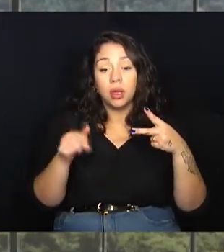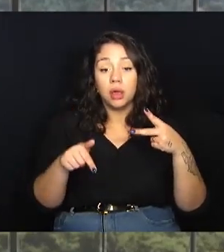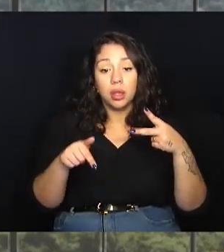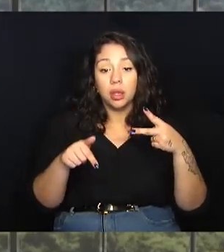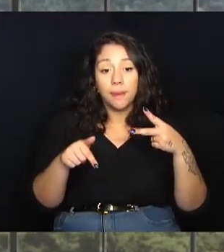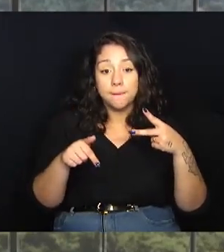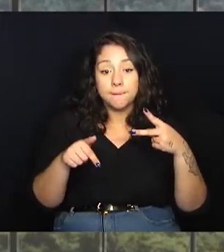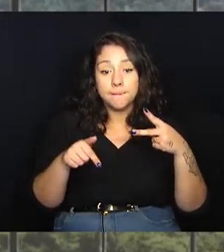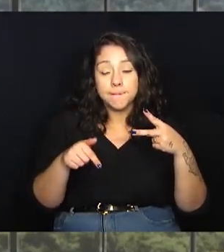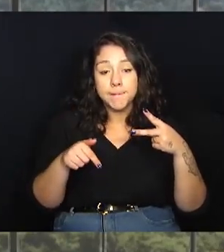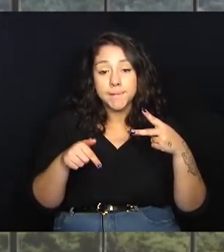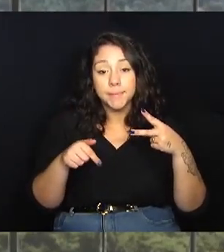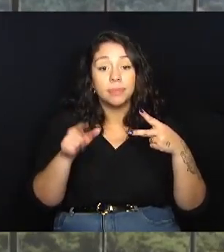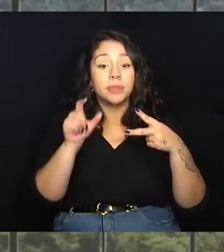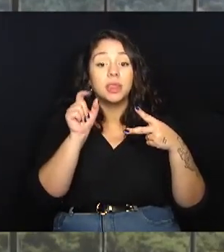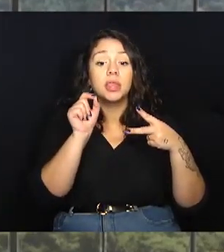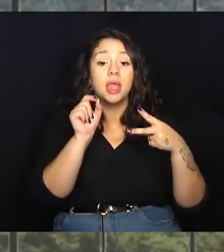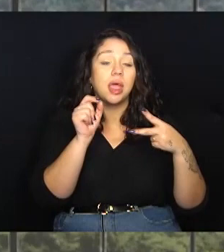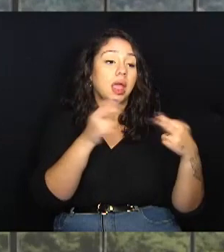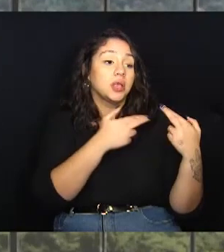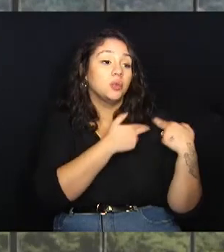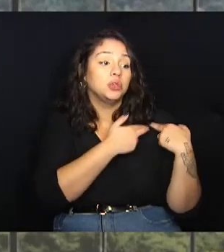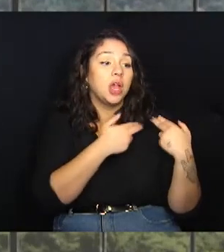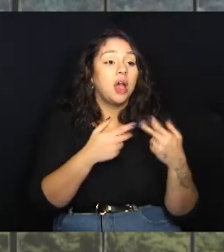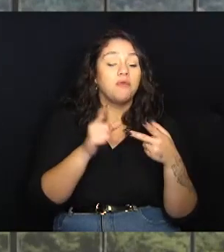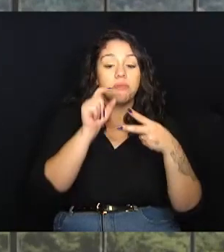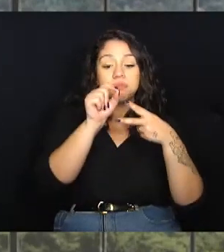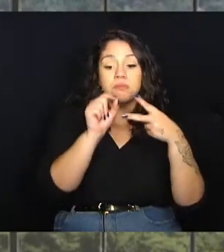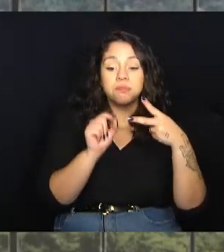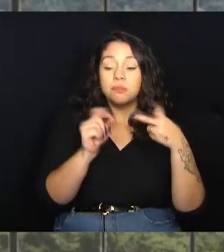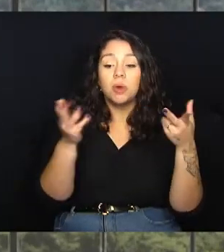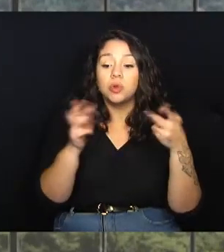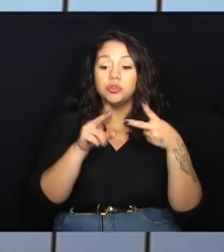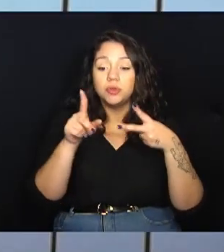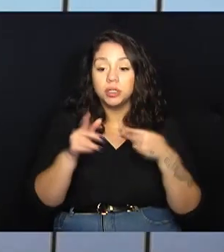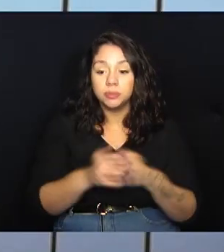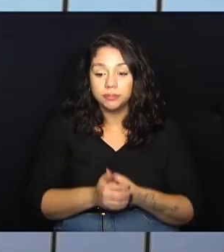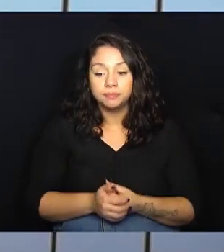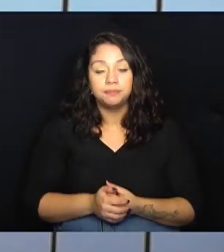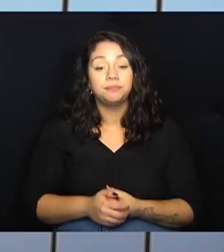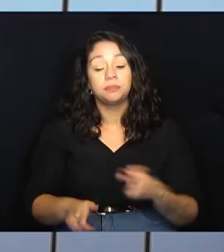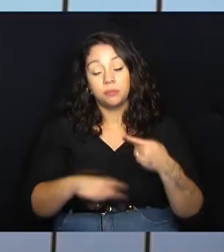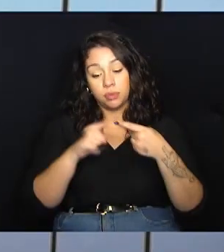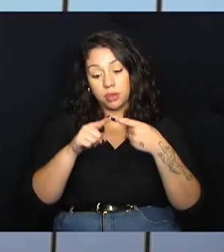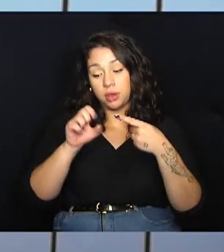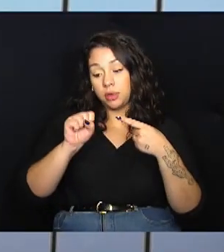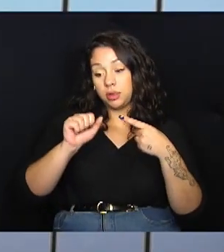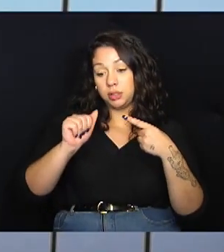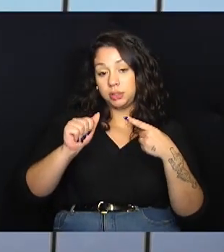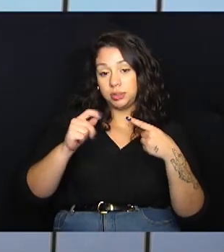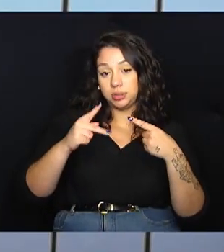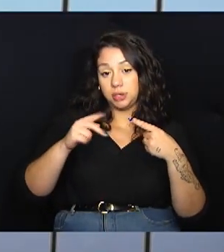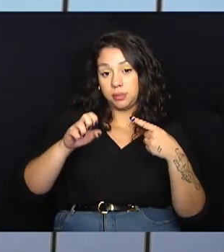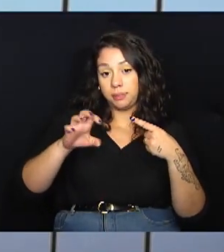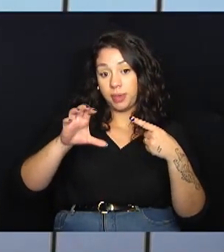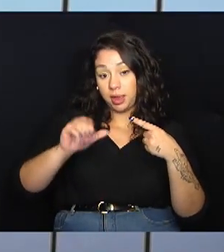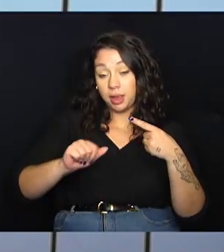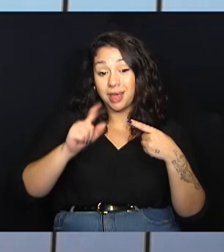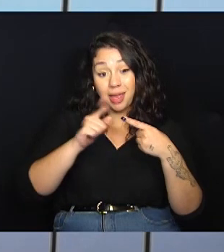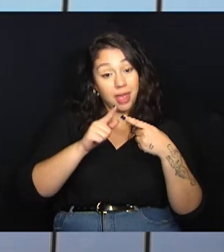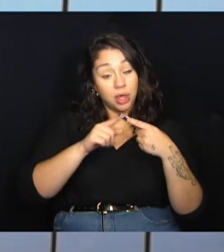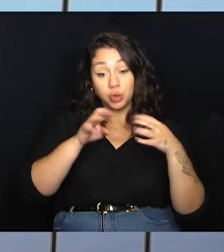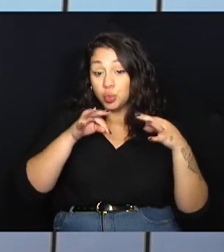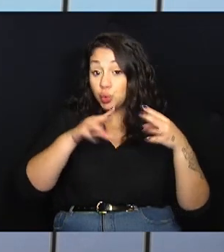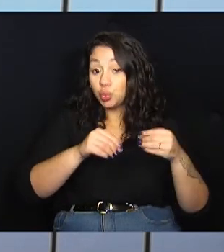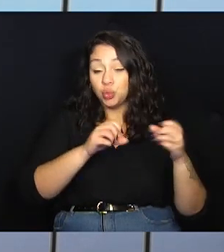questão de quem está responsável por um por outro? O que acontece? A diferença só é que o Sapeca ele é inteiramente executado pelo poder público